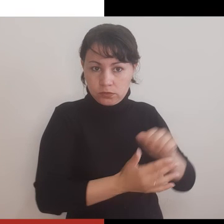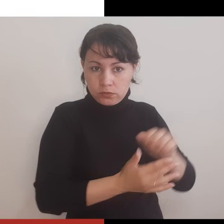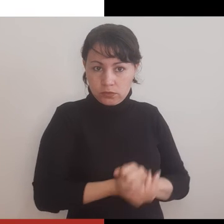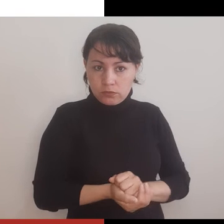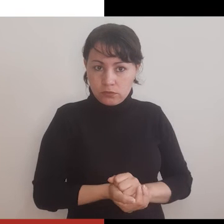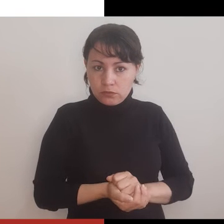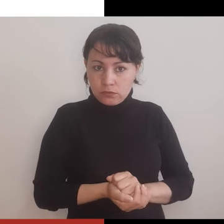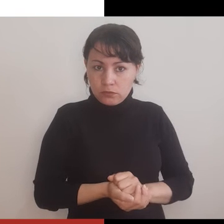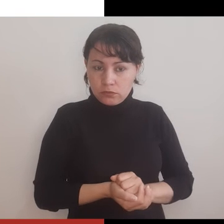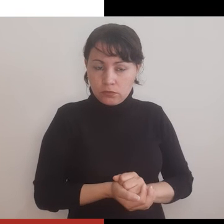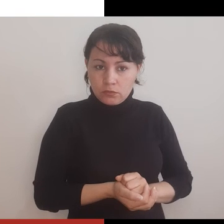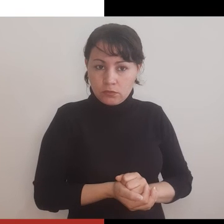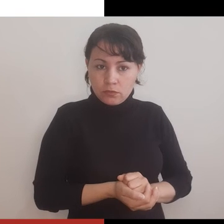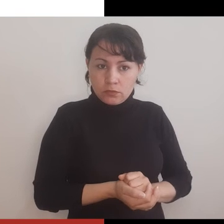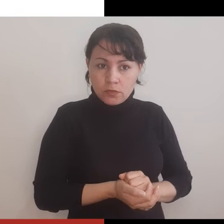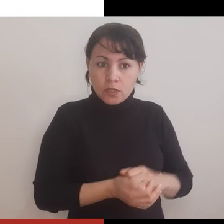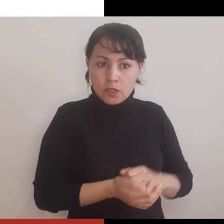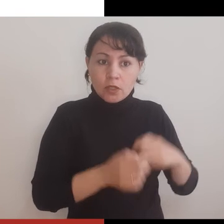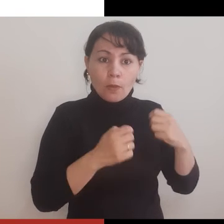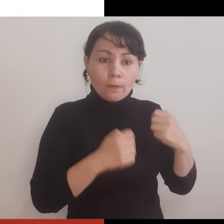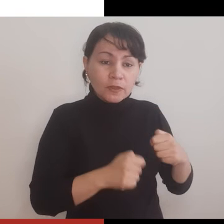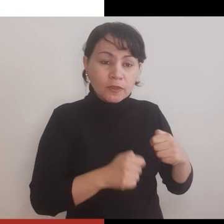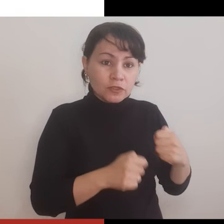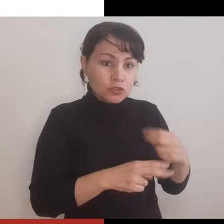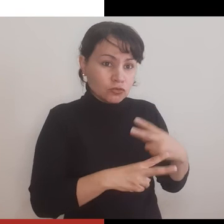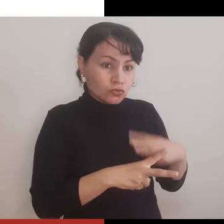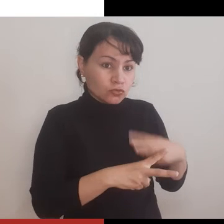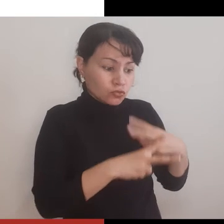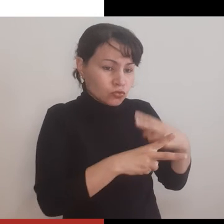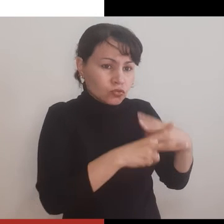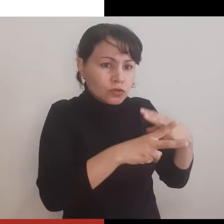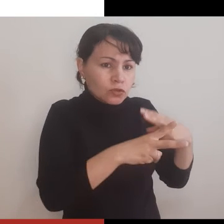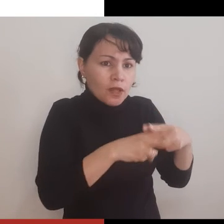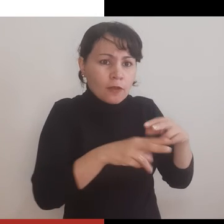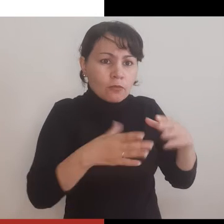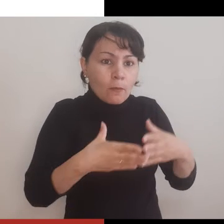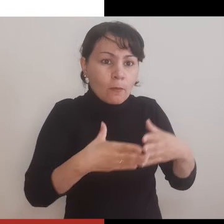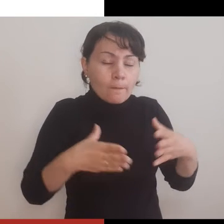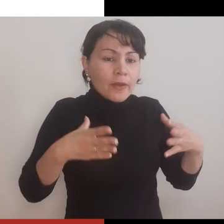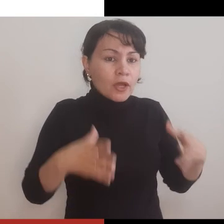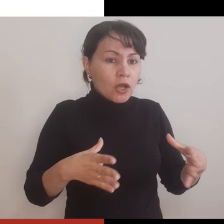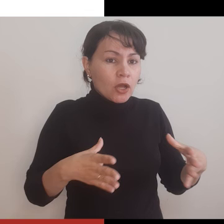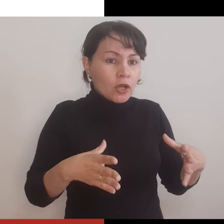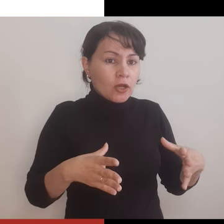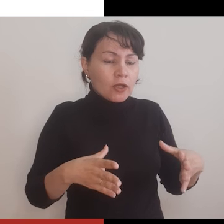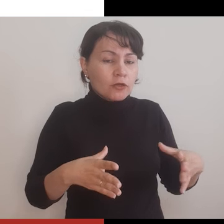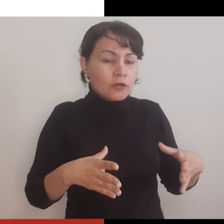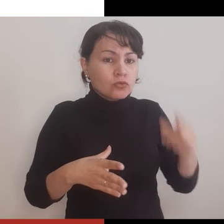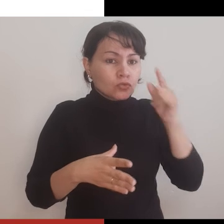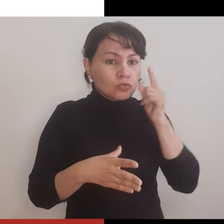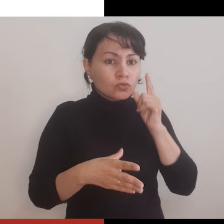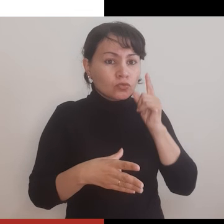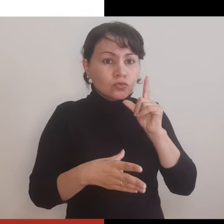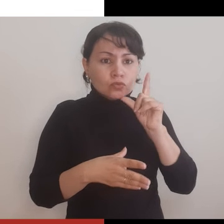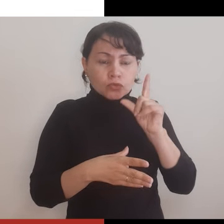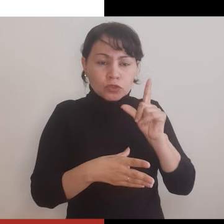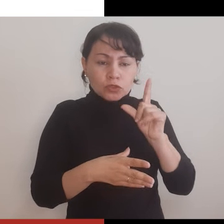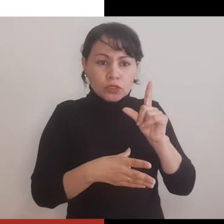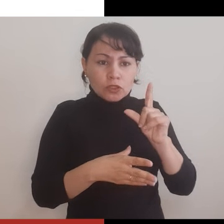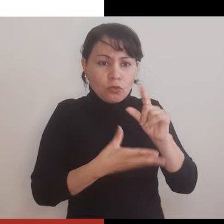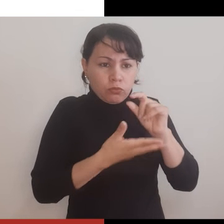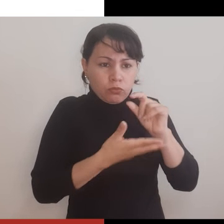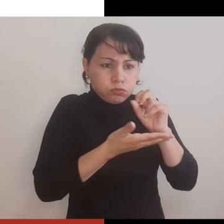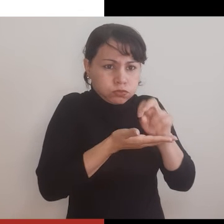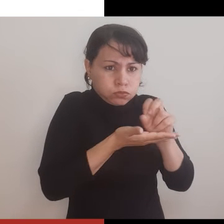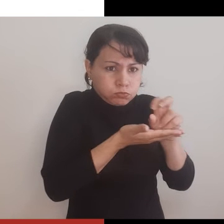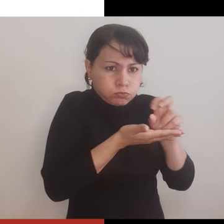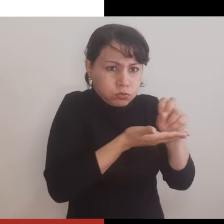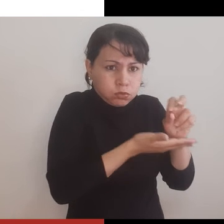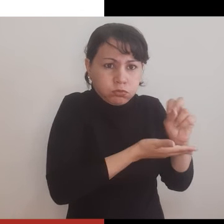vão estar circulando por ali, tentando aí não contaminar outros pacientes que já